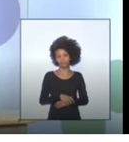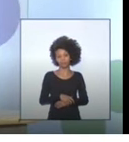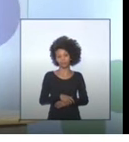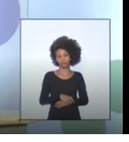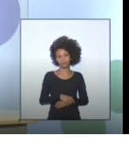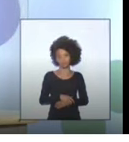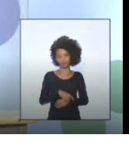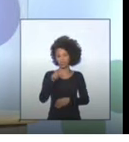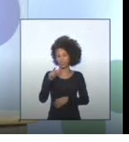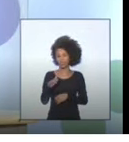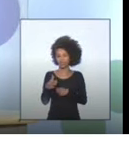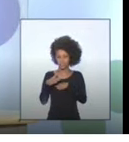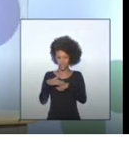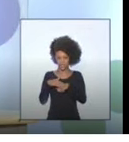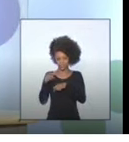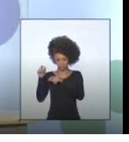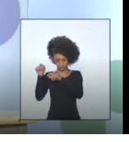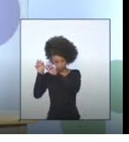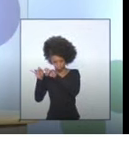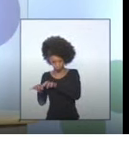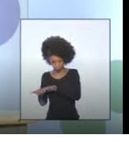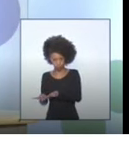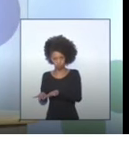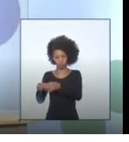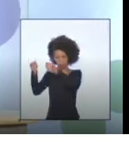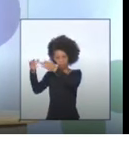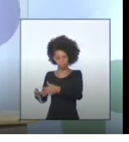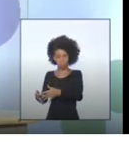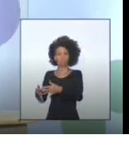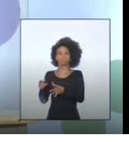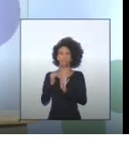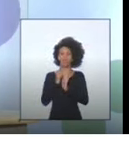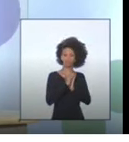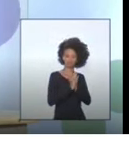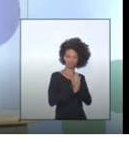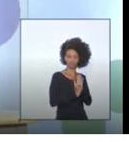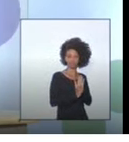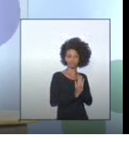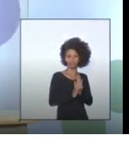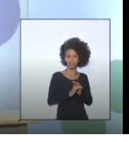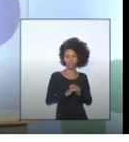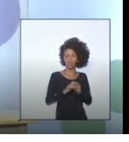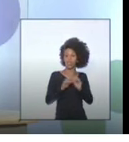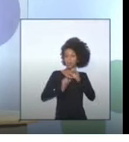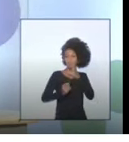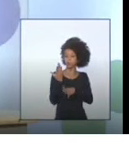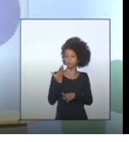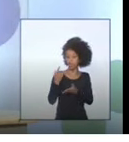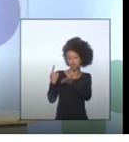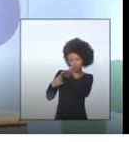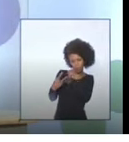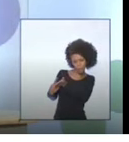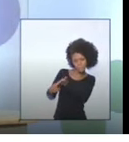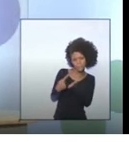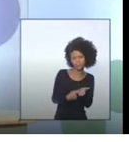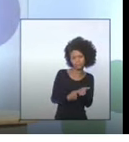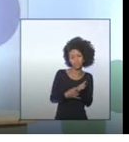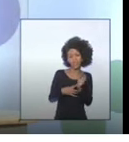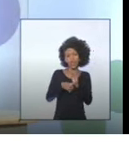Enquanto vocês estão fazendo aí, eu estou anotando aqui. Para que a gente possa criar, então, esses nossos combinados. O